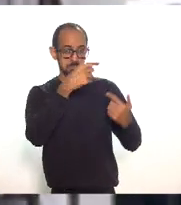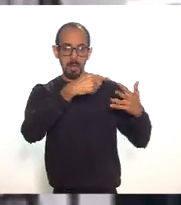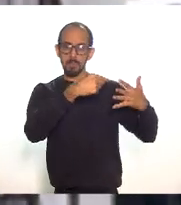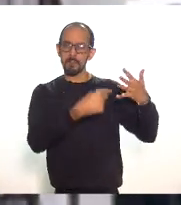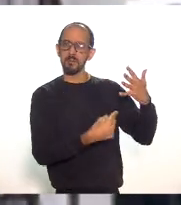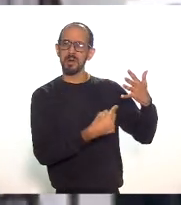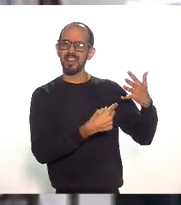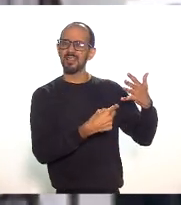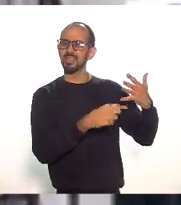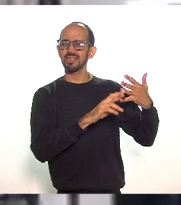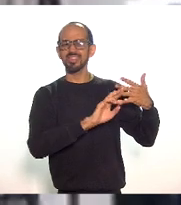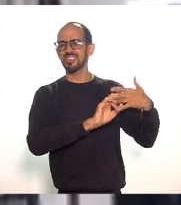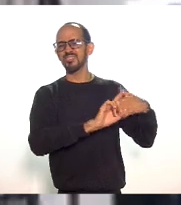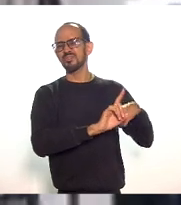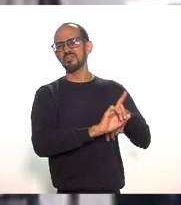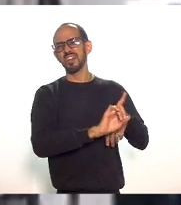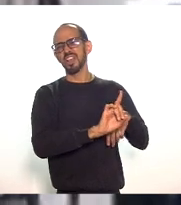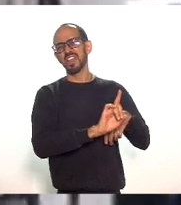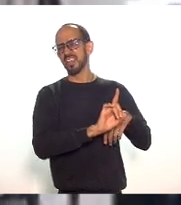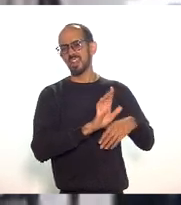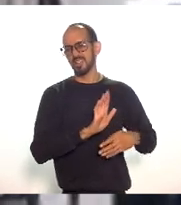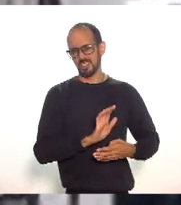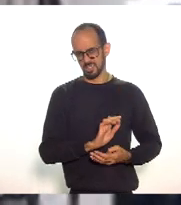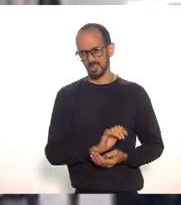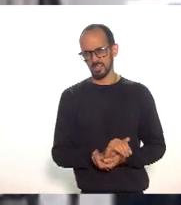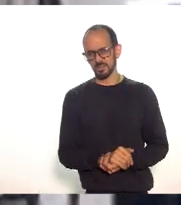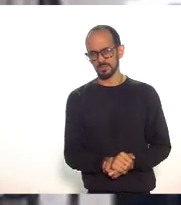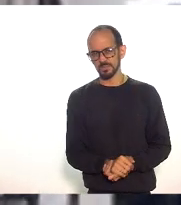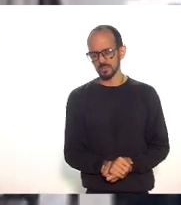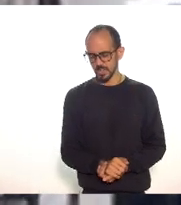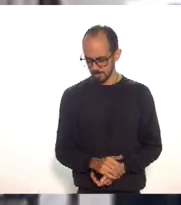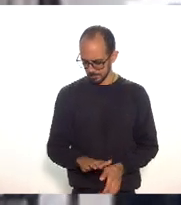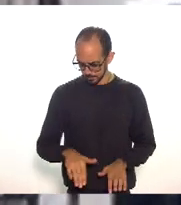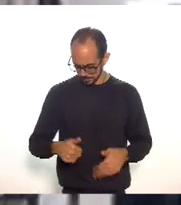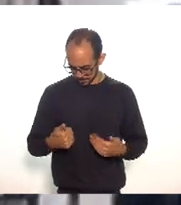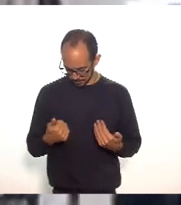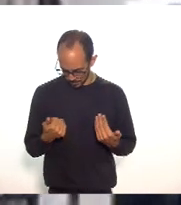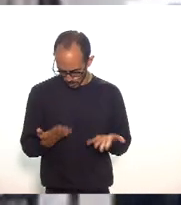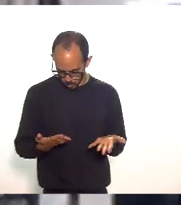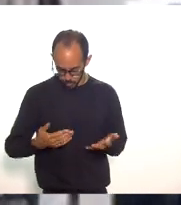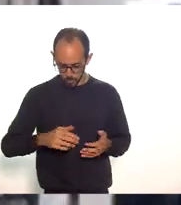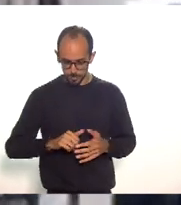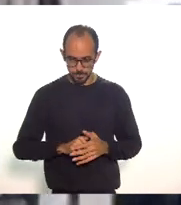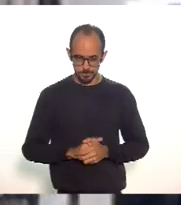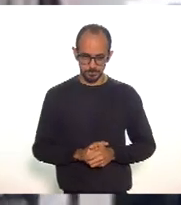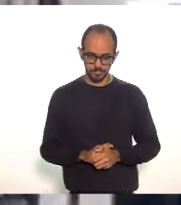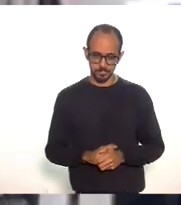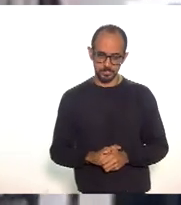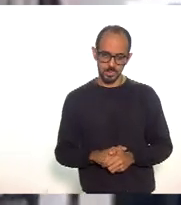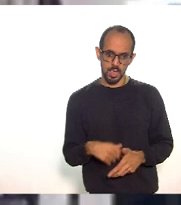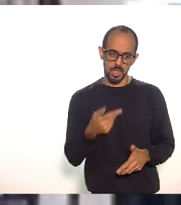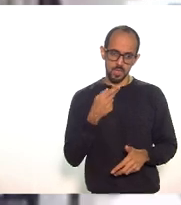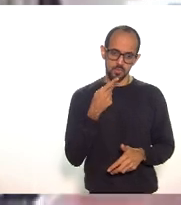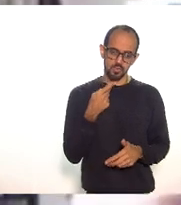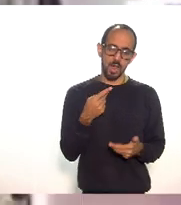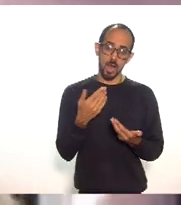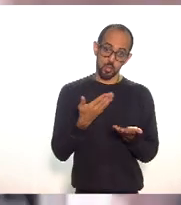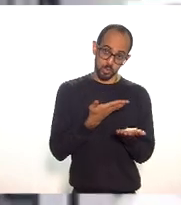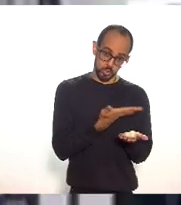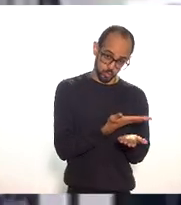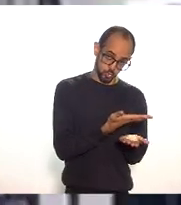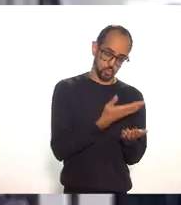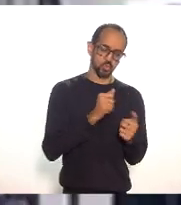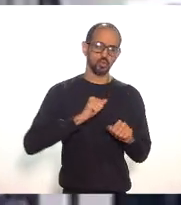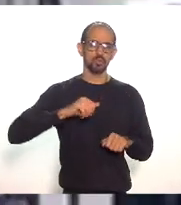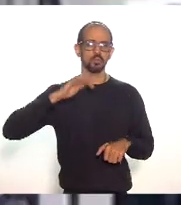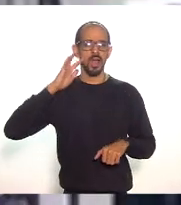o contraditório, de forma alguma. Então, eu trago isto como uma